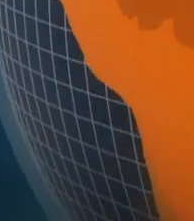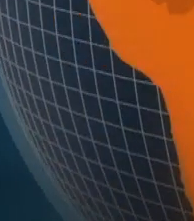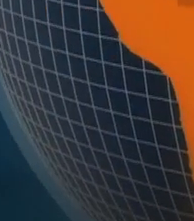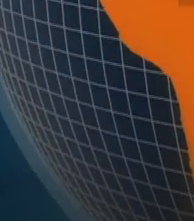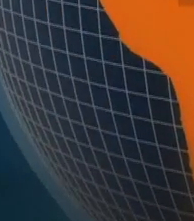m